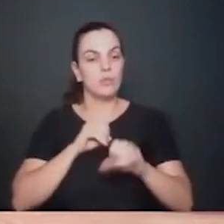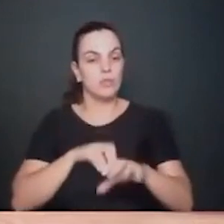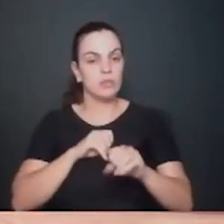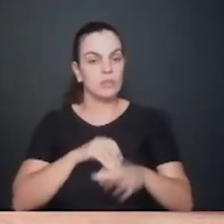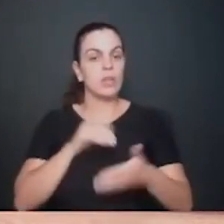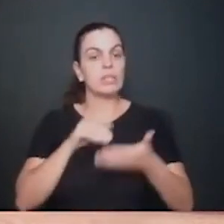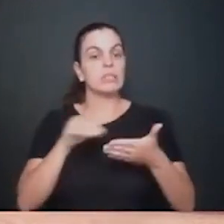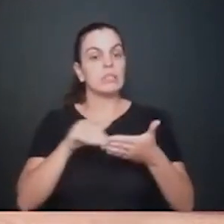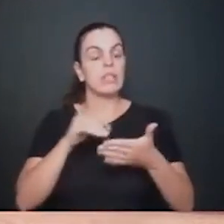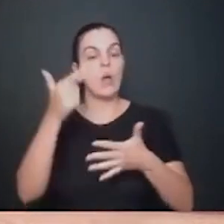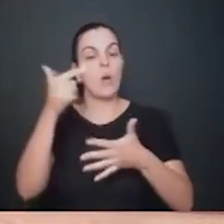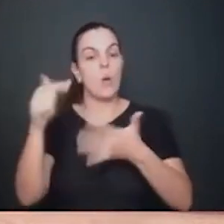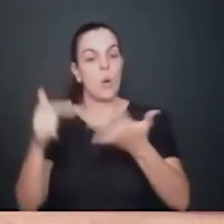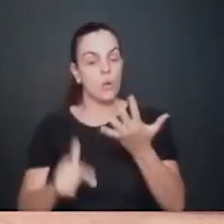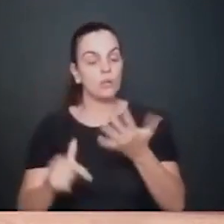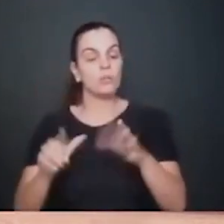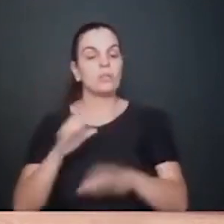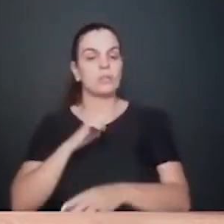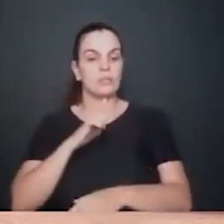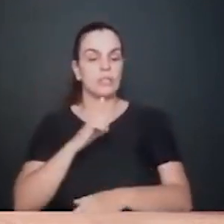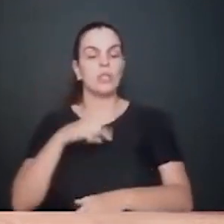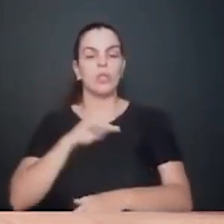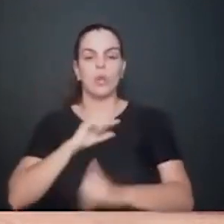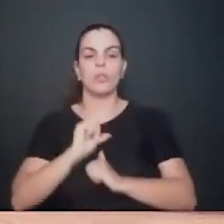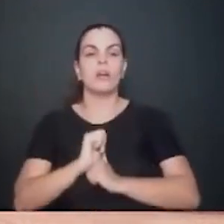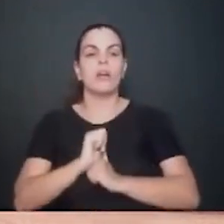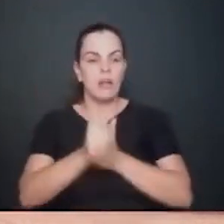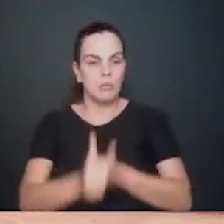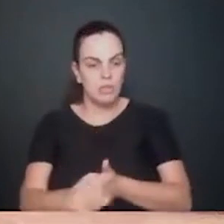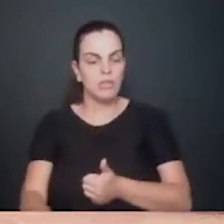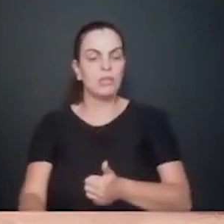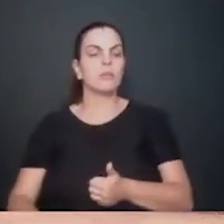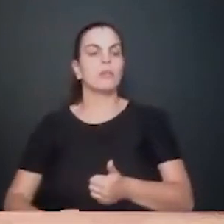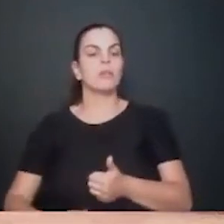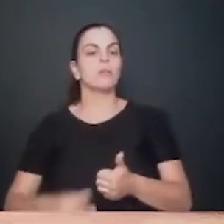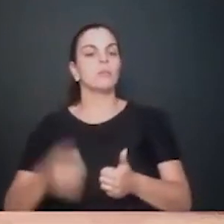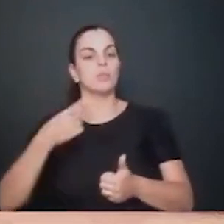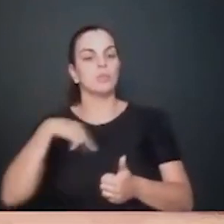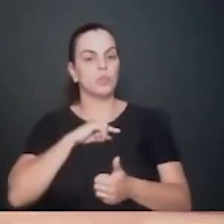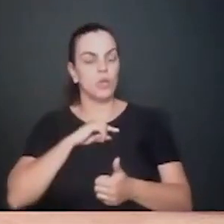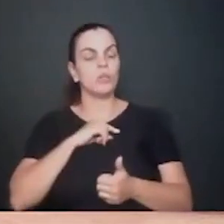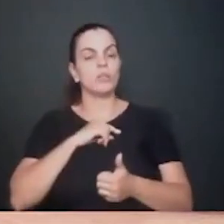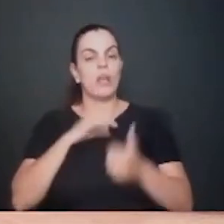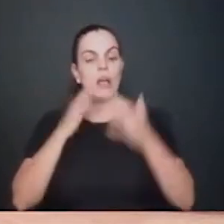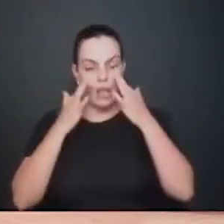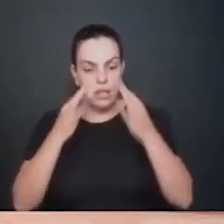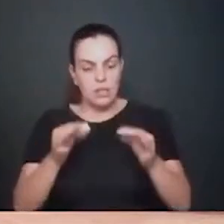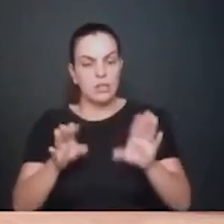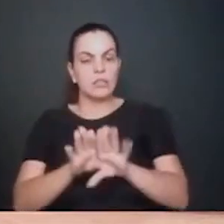contratos. Nós fazemos esse acompanhamento, a Secretaria de Finanças, mas a gente faz o acompanhamento na parte final deles. Nós não